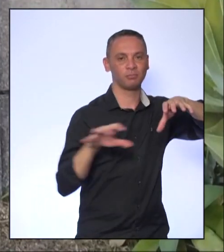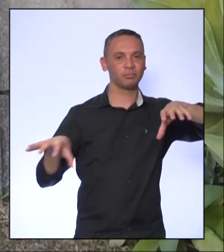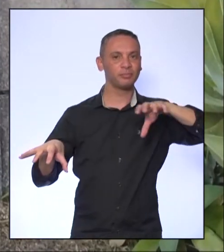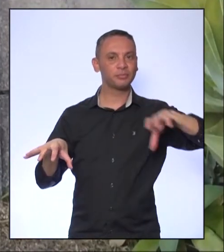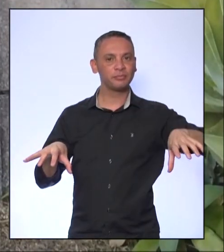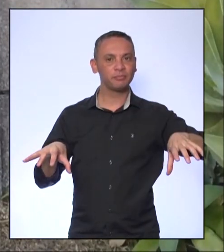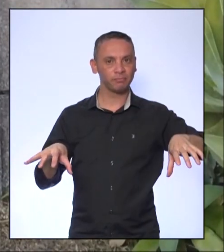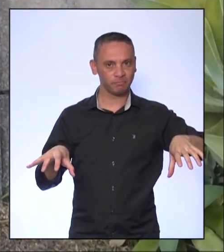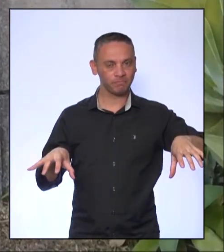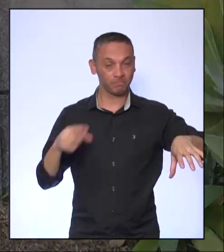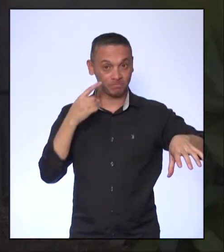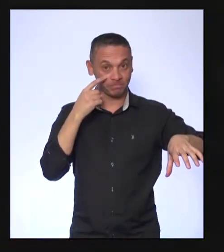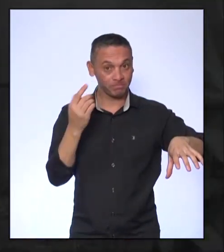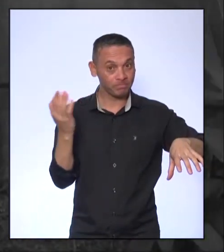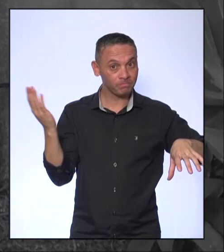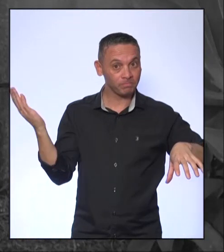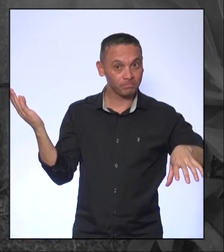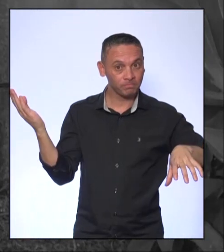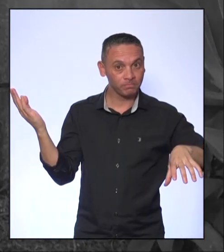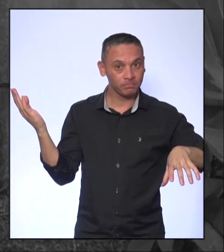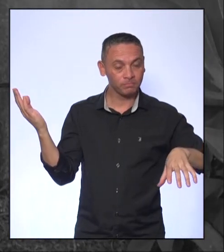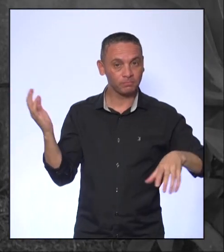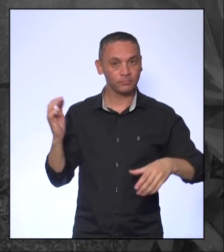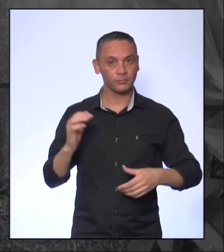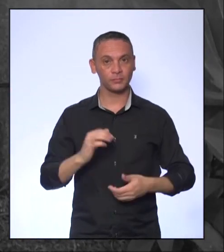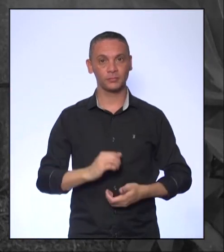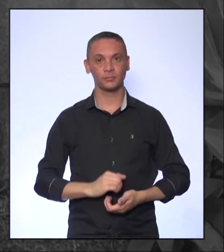ocidental. Vamos lá?